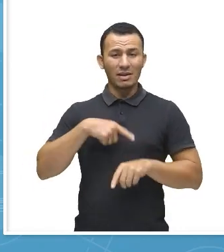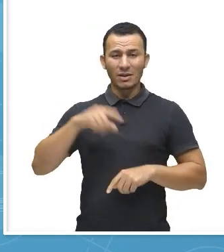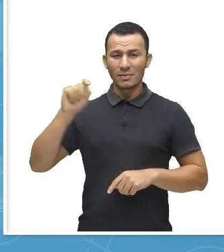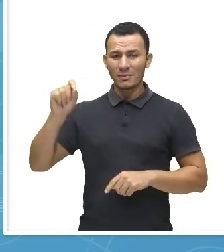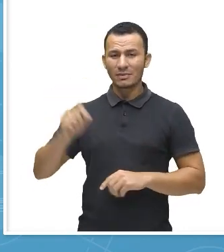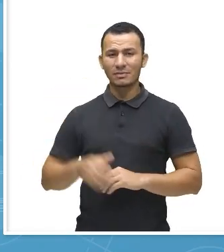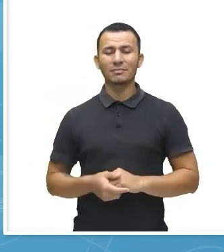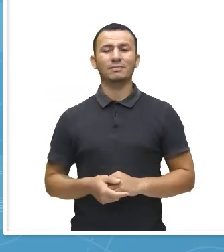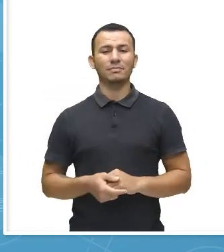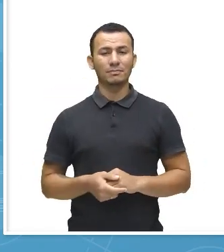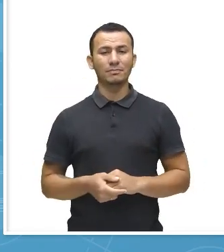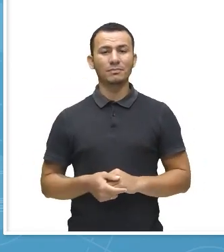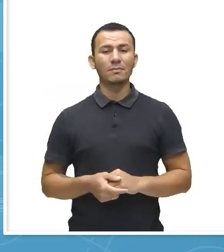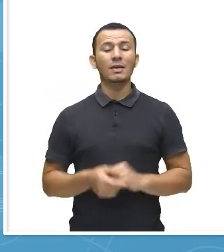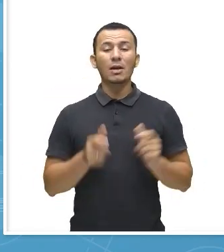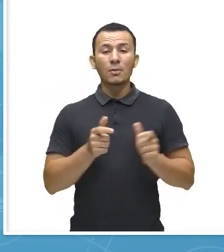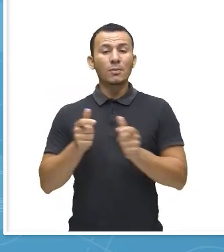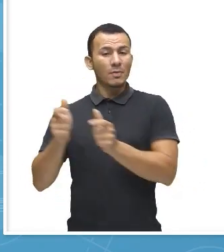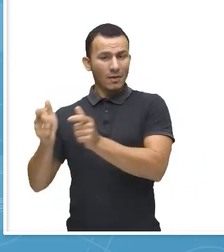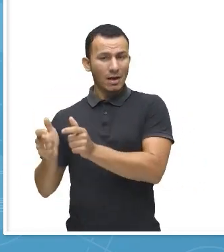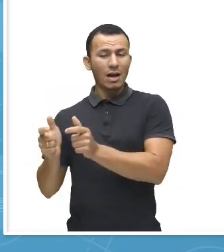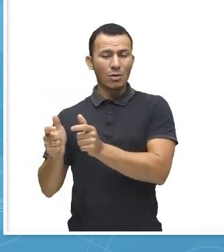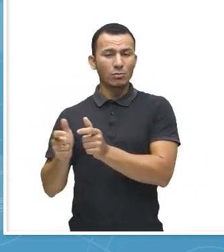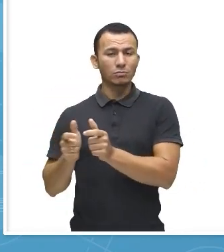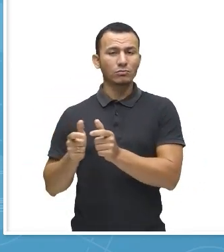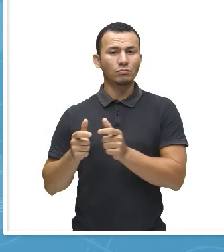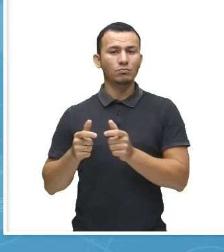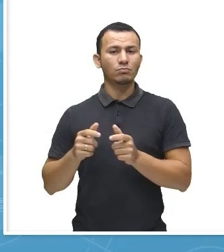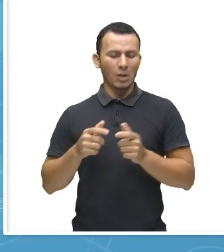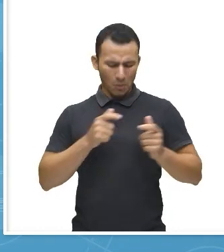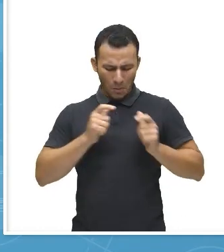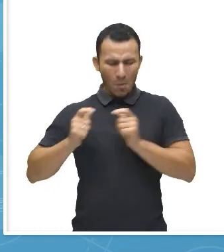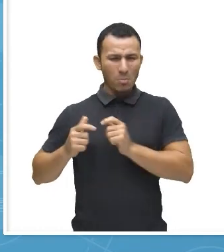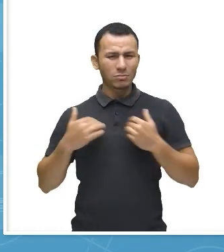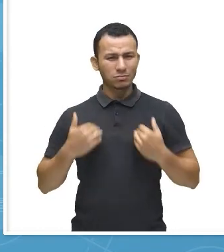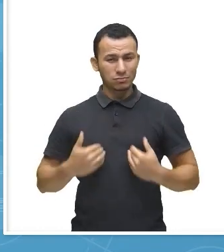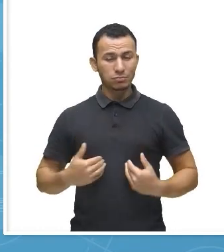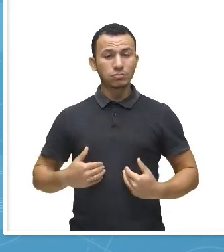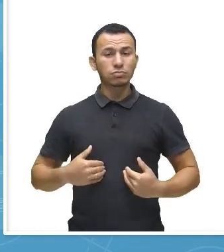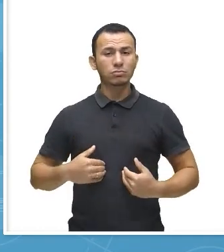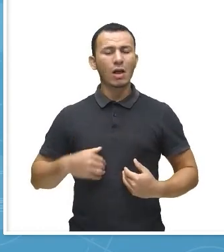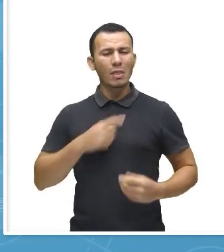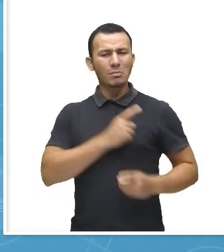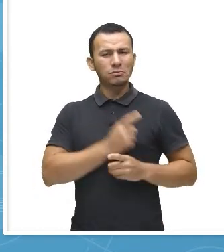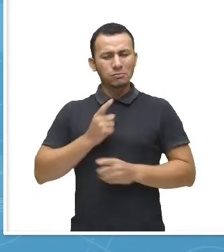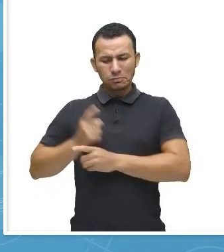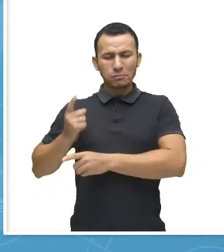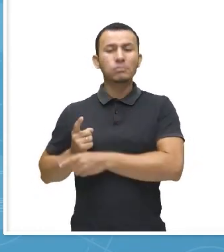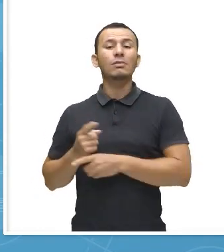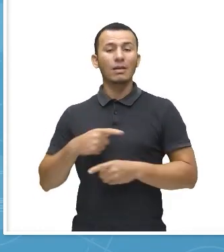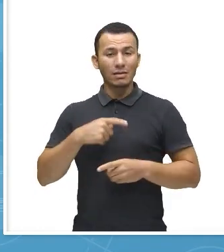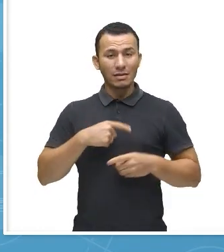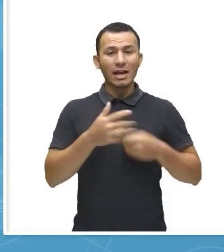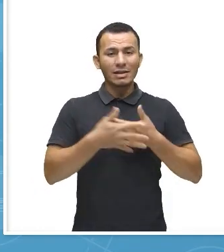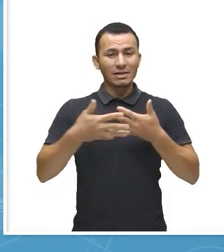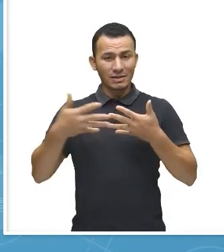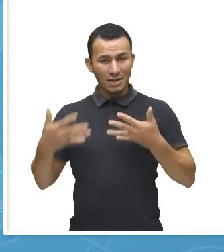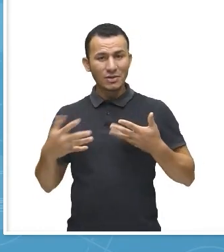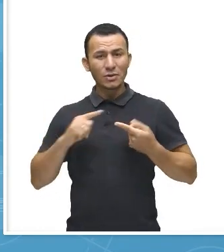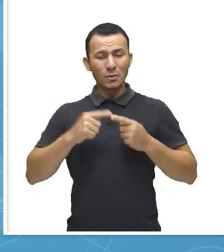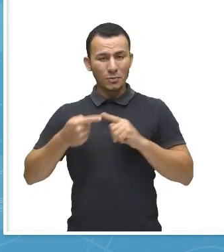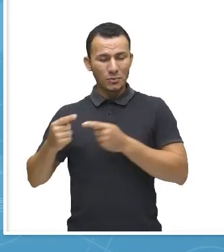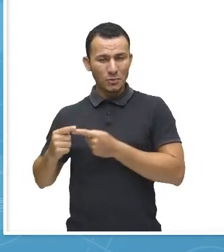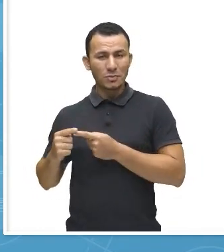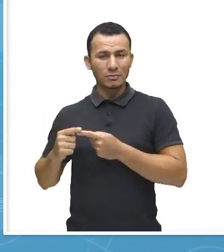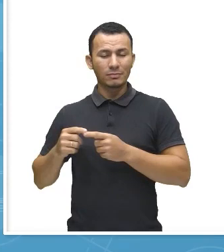conjuntivo em locais diferenciados aí do nosso corpo, né? Em várias partes do nosso corpo a gente vai encontrar o tecido conjuntivo e com a sua